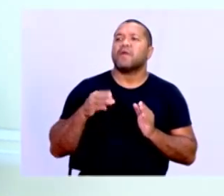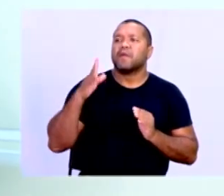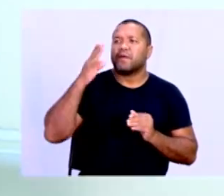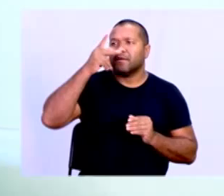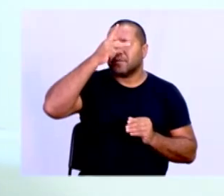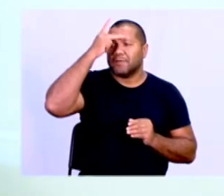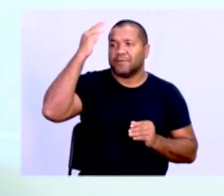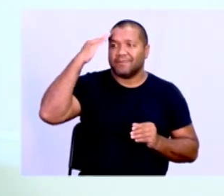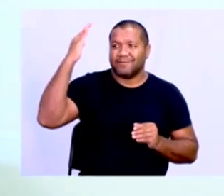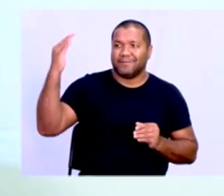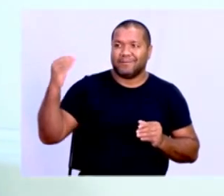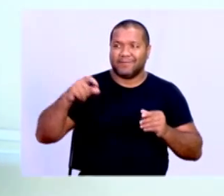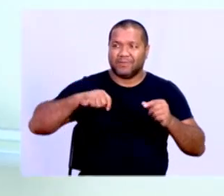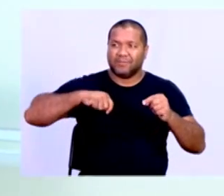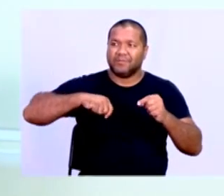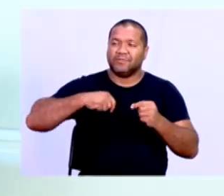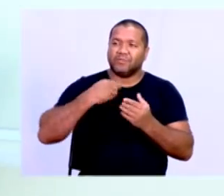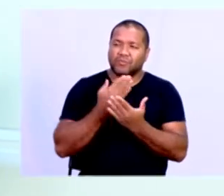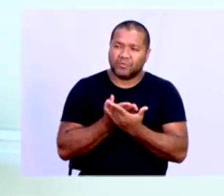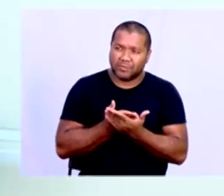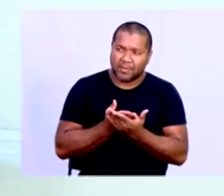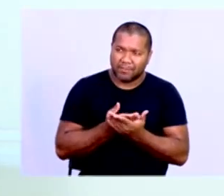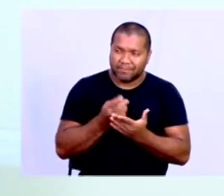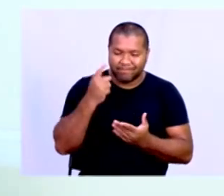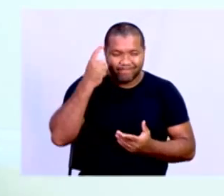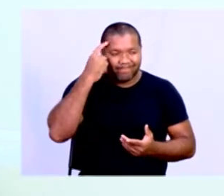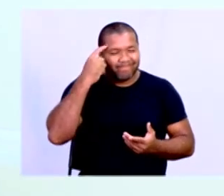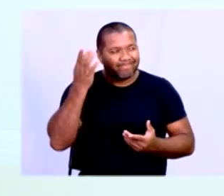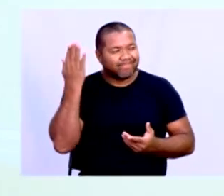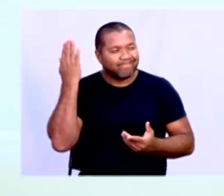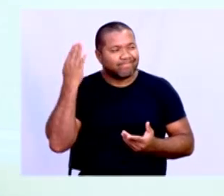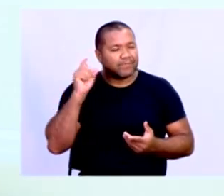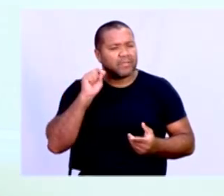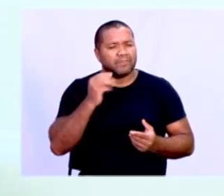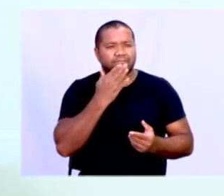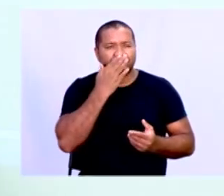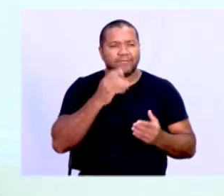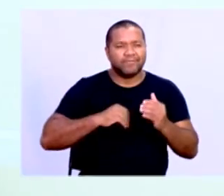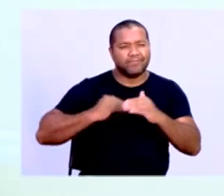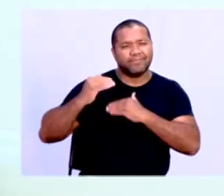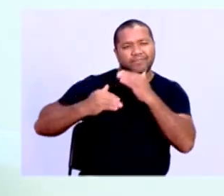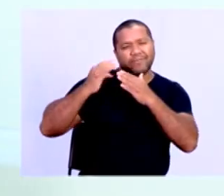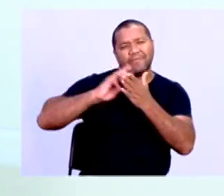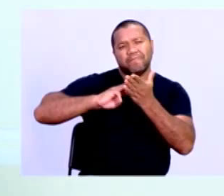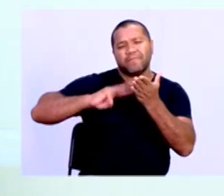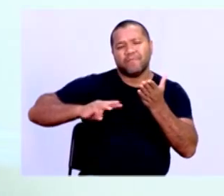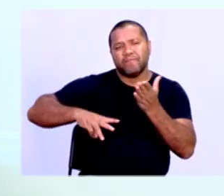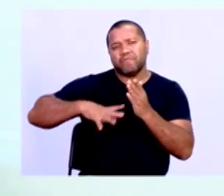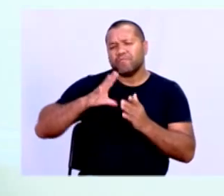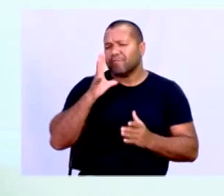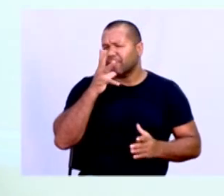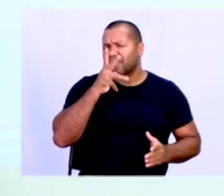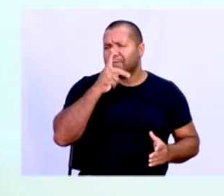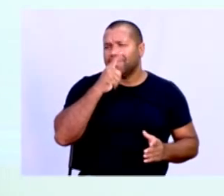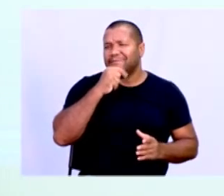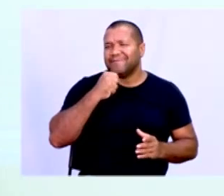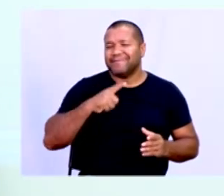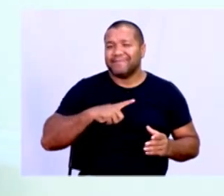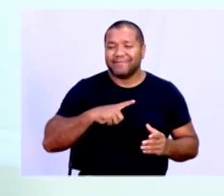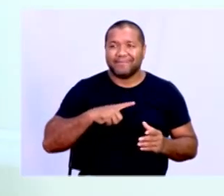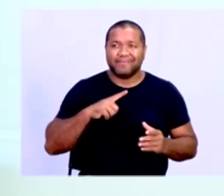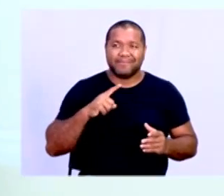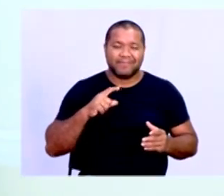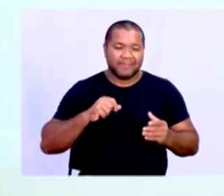pensavam antigamente? Então, esse tipo de desenvolvimento, as metodologias, demoravam muito para